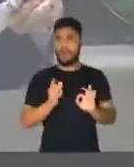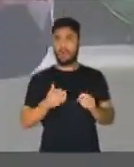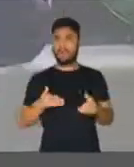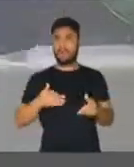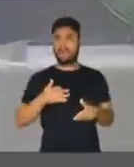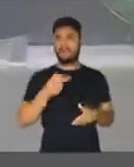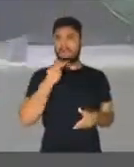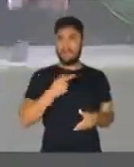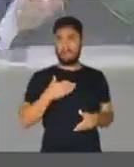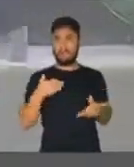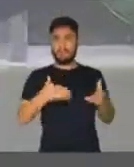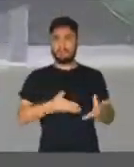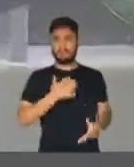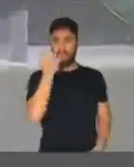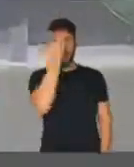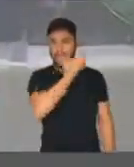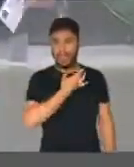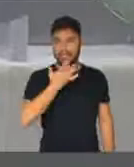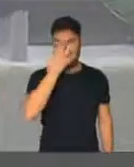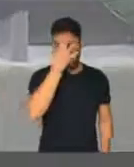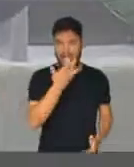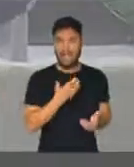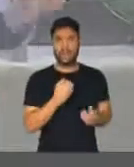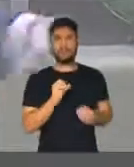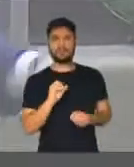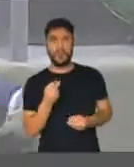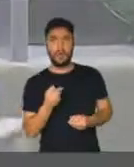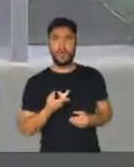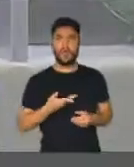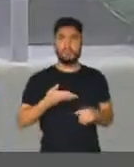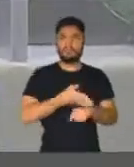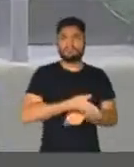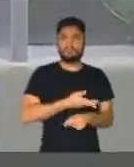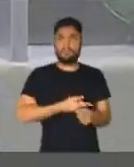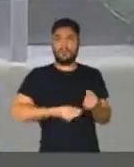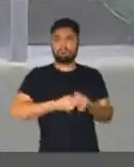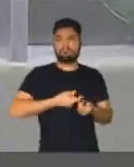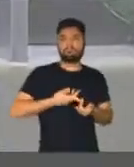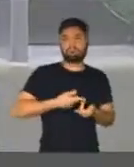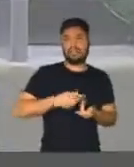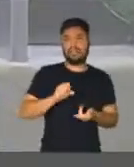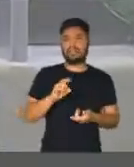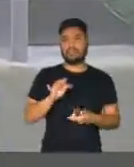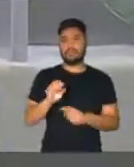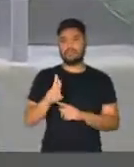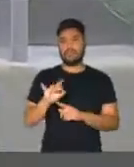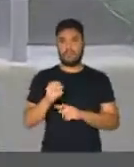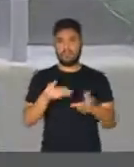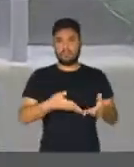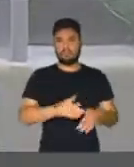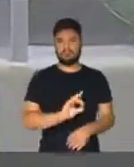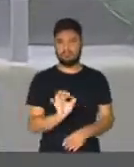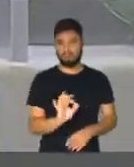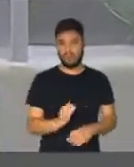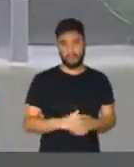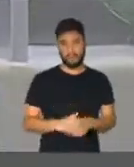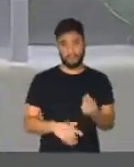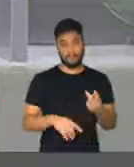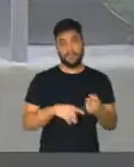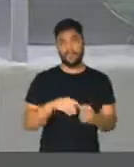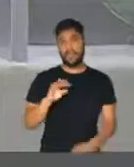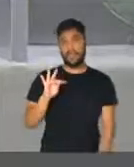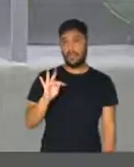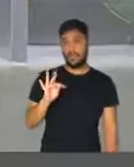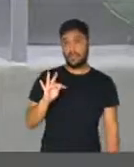Haddad ou envolvesse sequer o seu tesoureiro de campanha. E o Supremo Tribunal